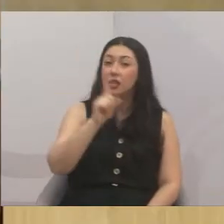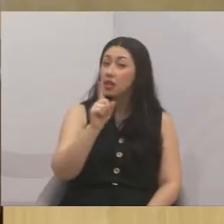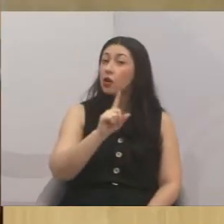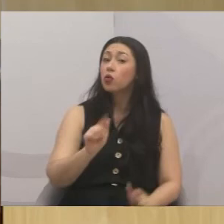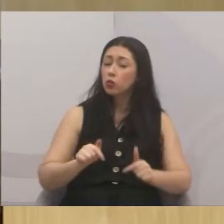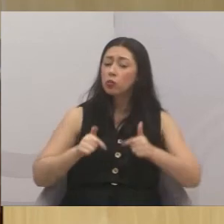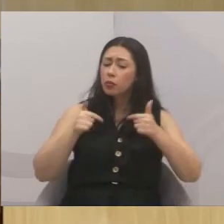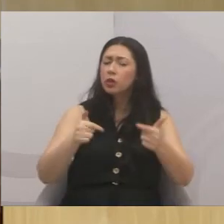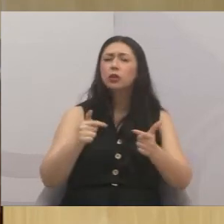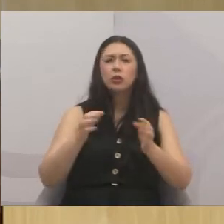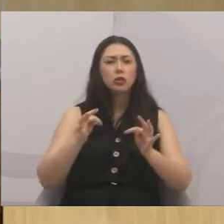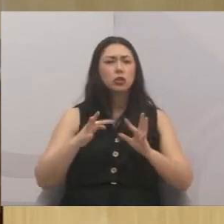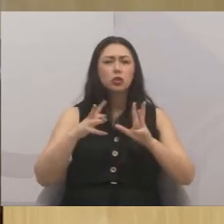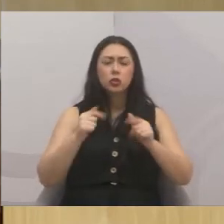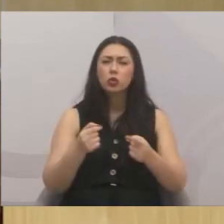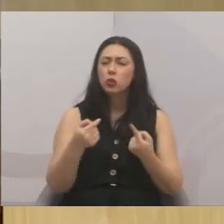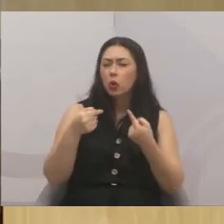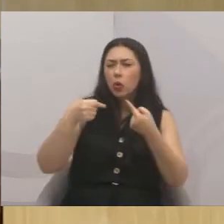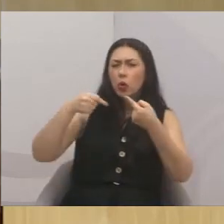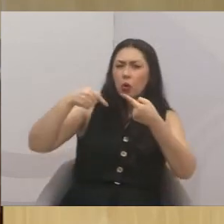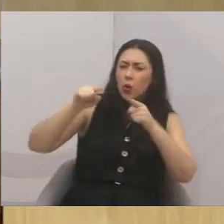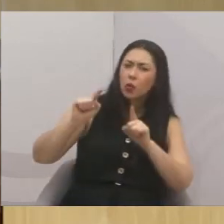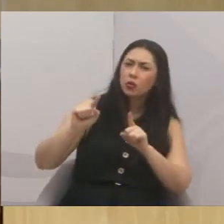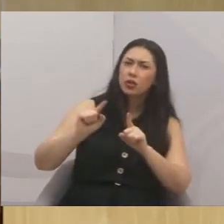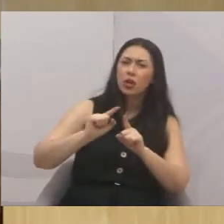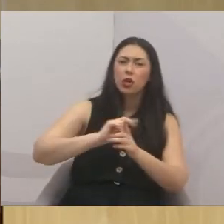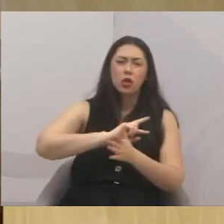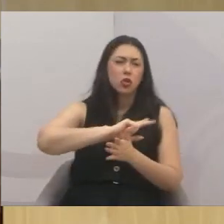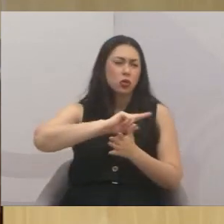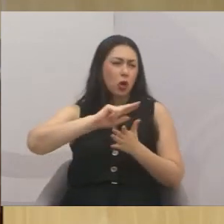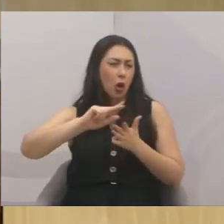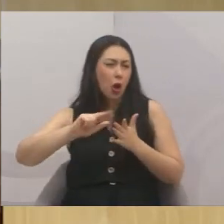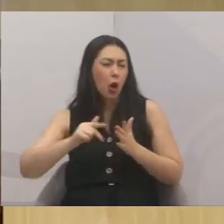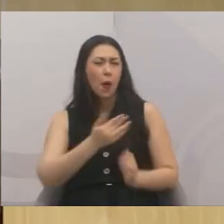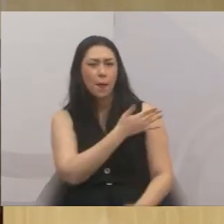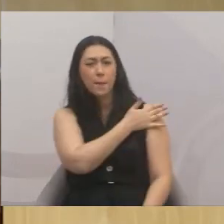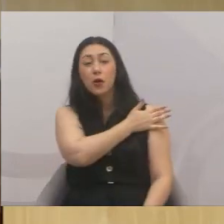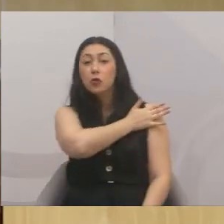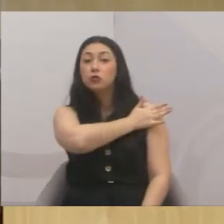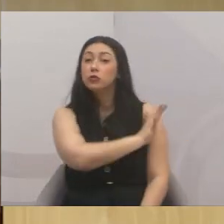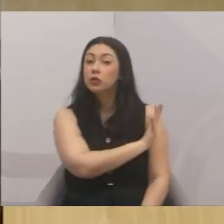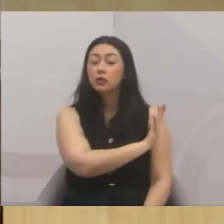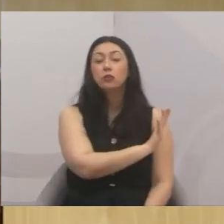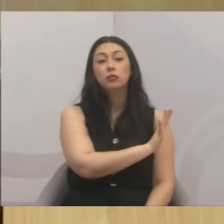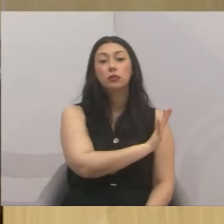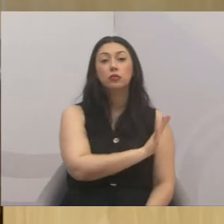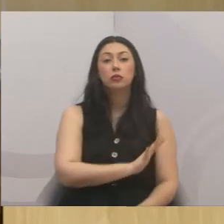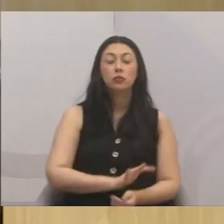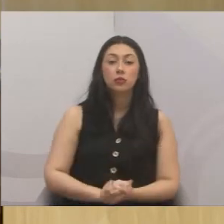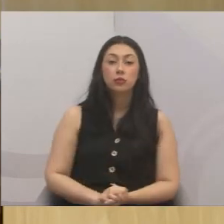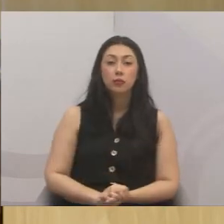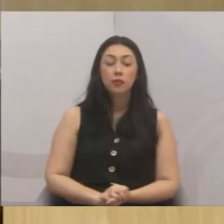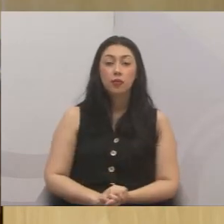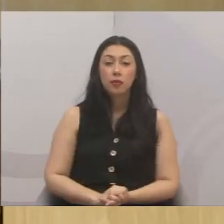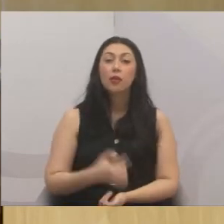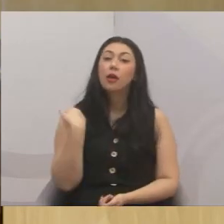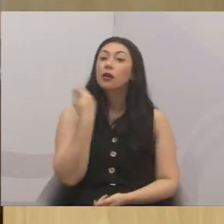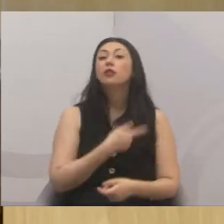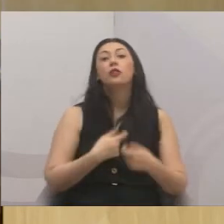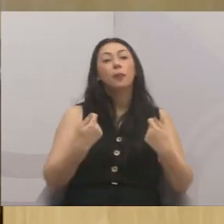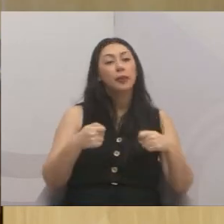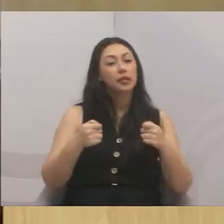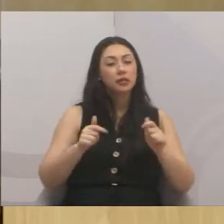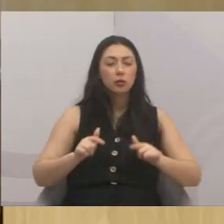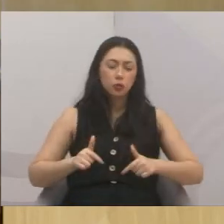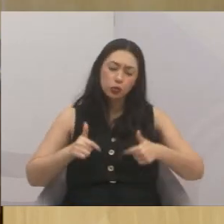nós, contra o machismo, a homofobia, a desigualdade racial. E a gente tem que fazer essa luta porque